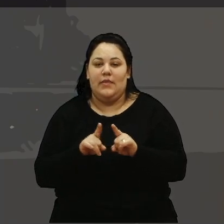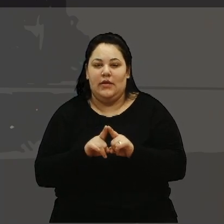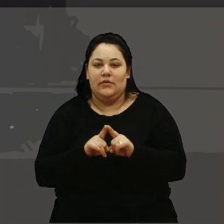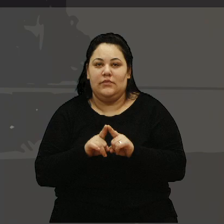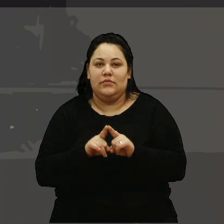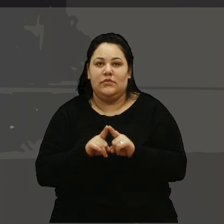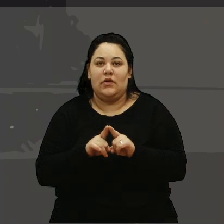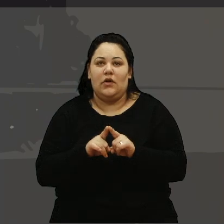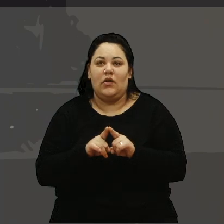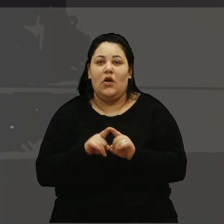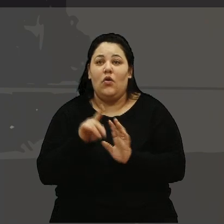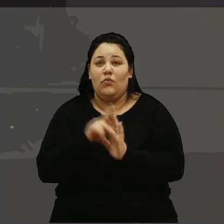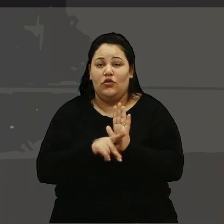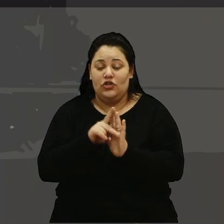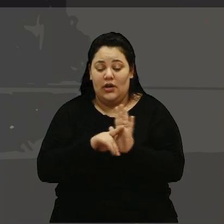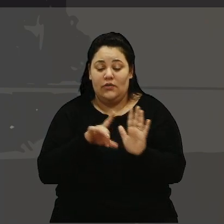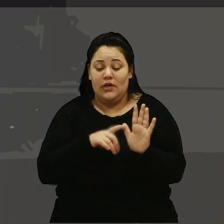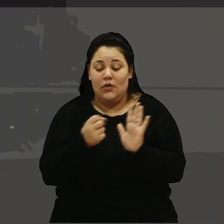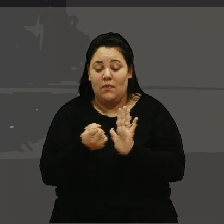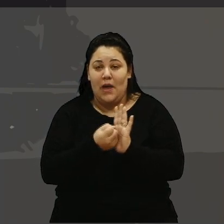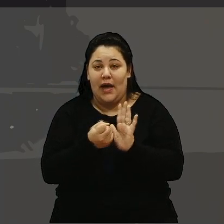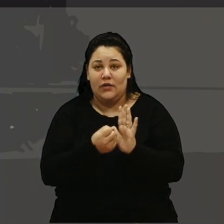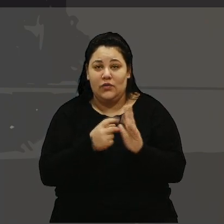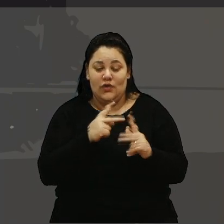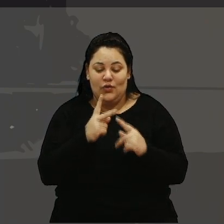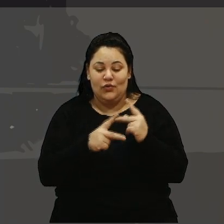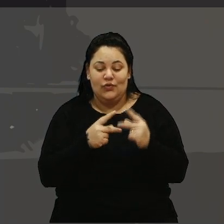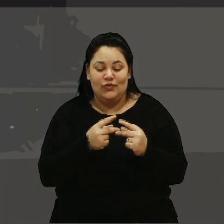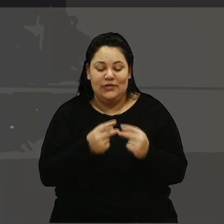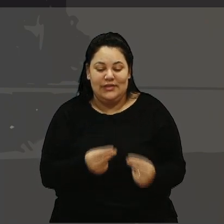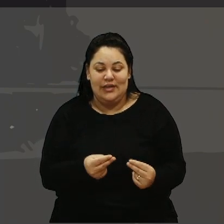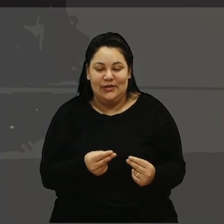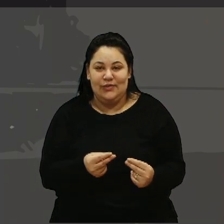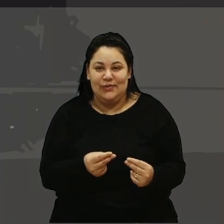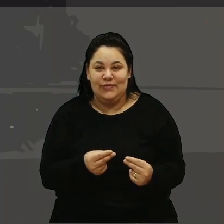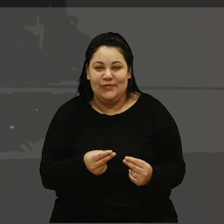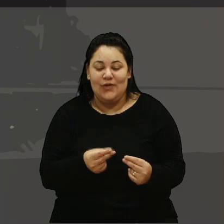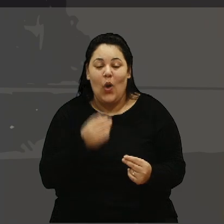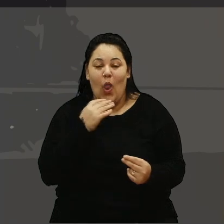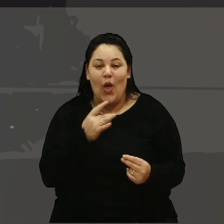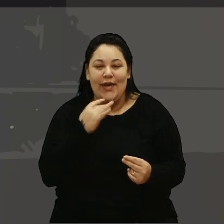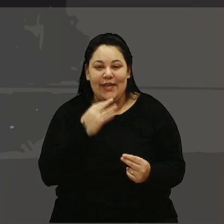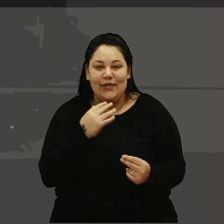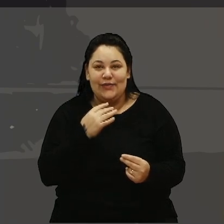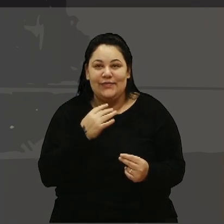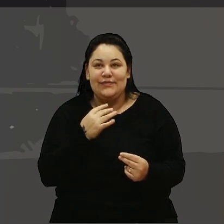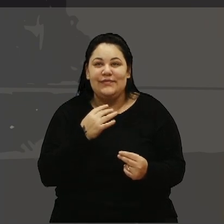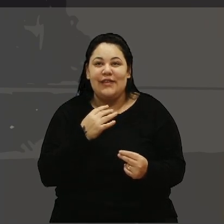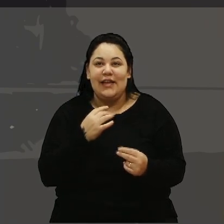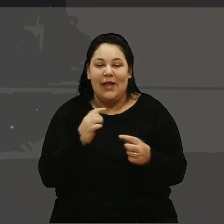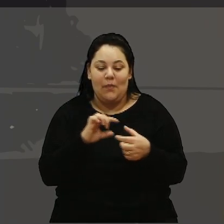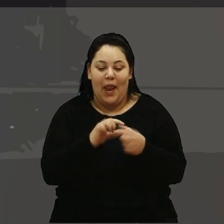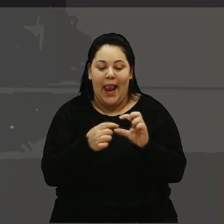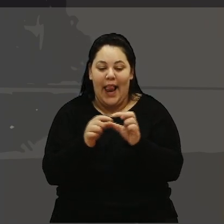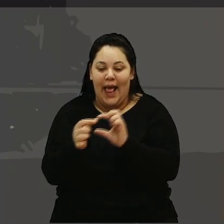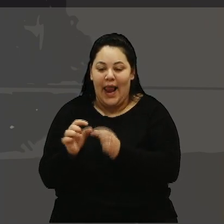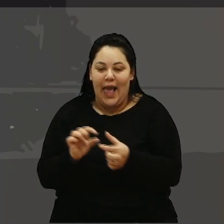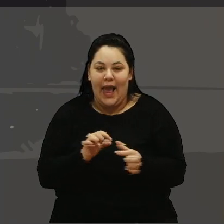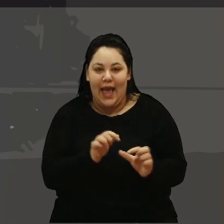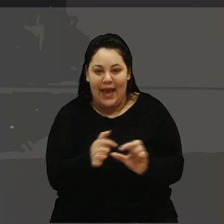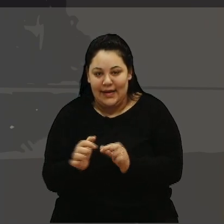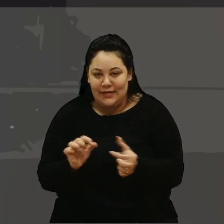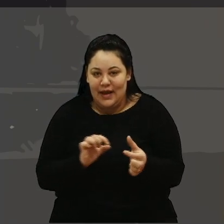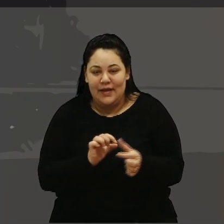o símbolo mundial do autismo, sendo que já tem lei nessa casa para que ele contenha nas placas, né, mas não acontece ainda,